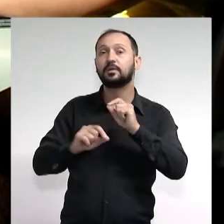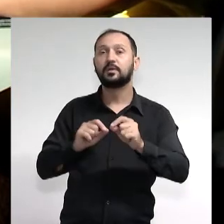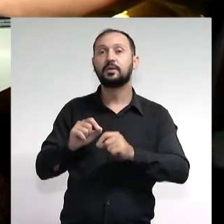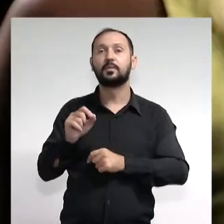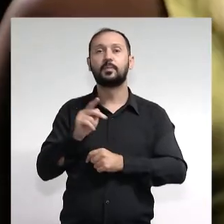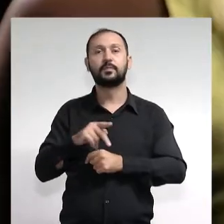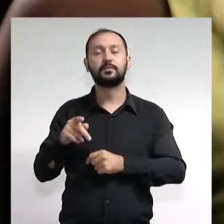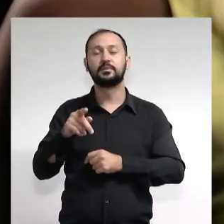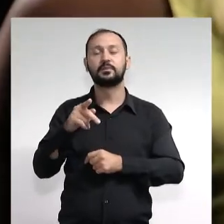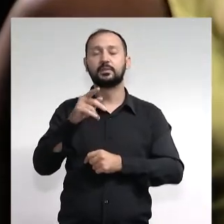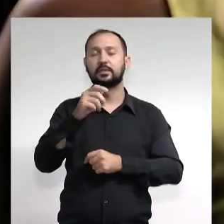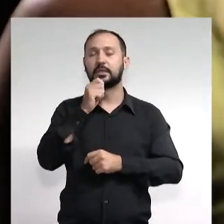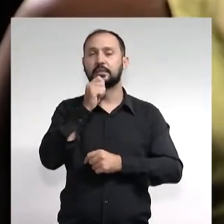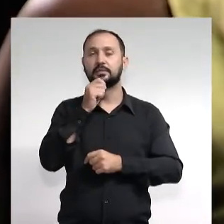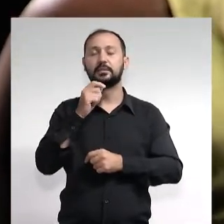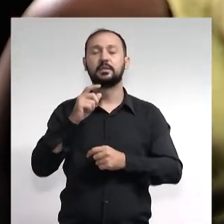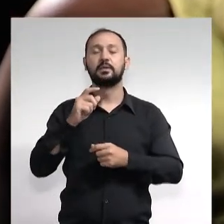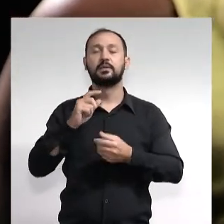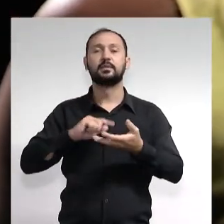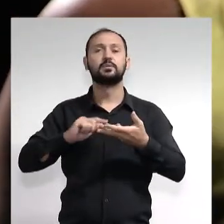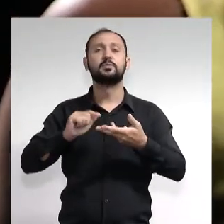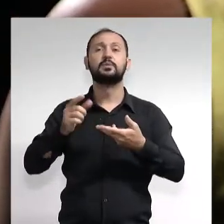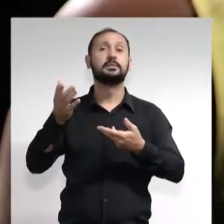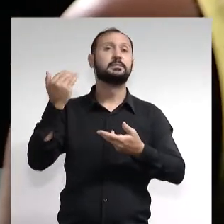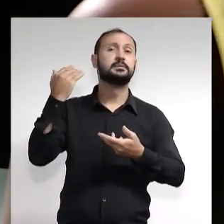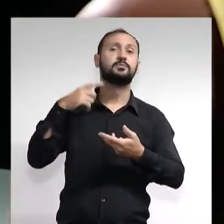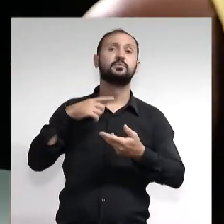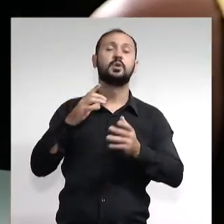algo mais. Bom, a senhora falou até que os professores